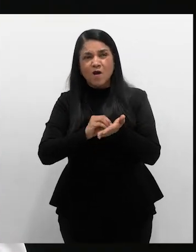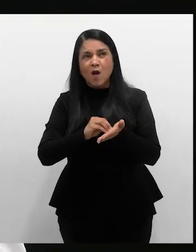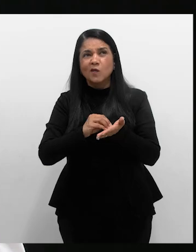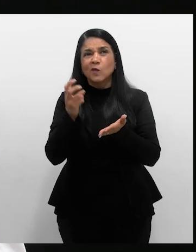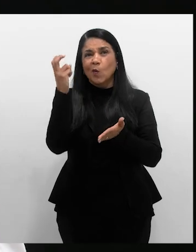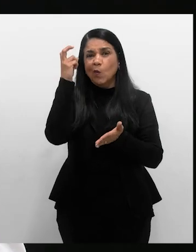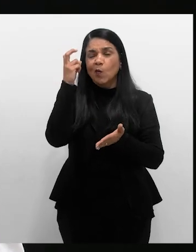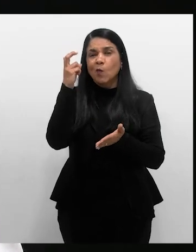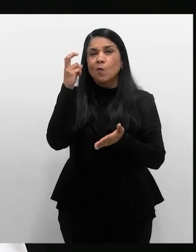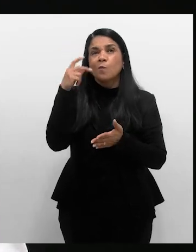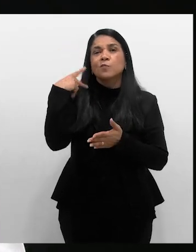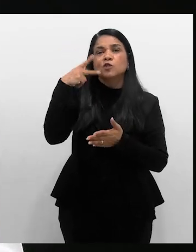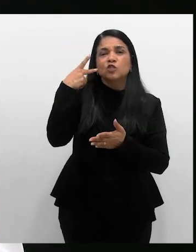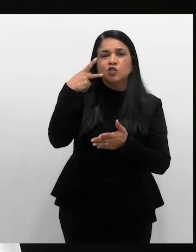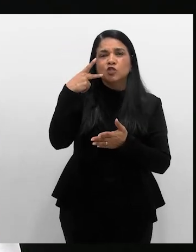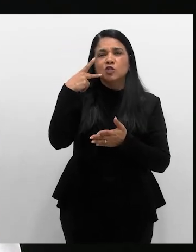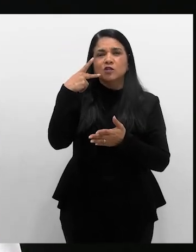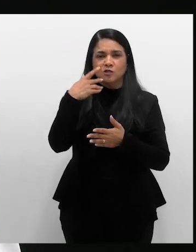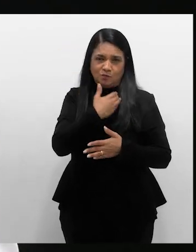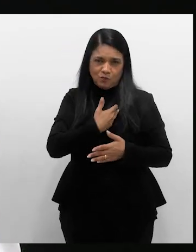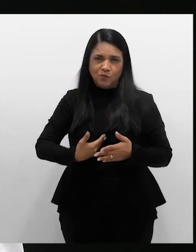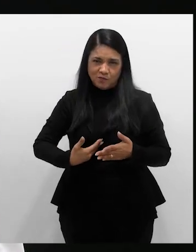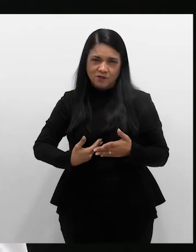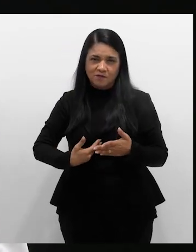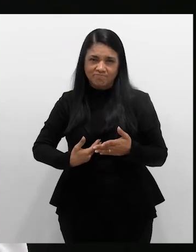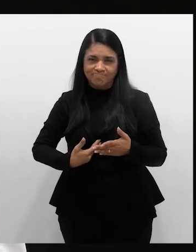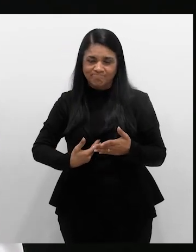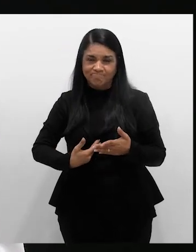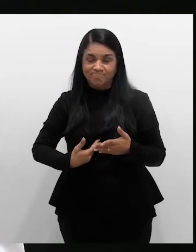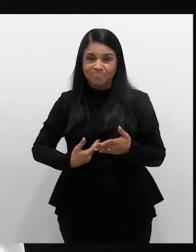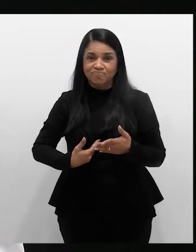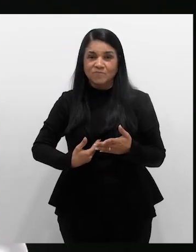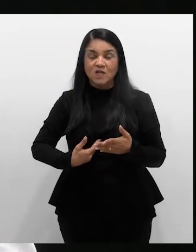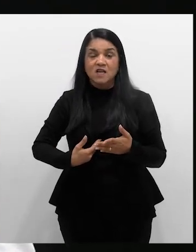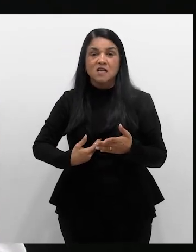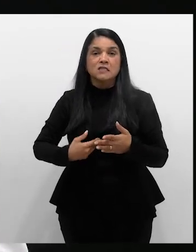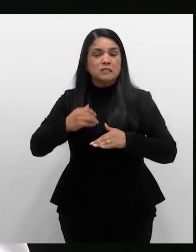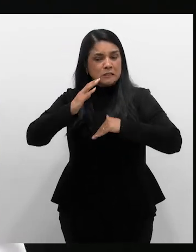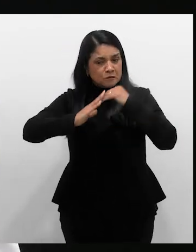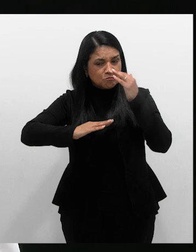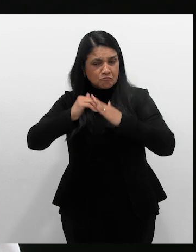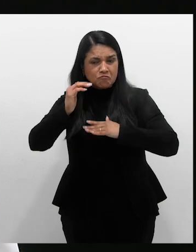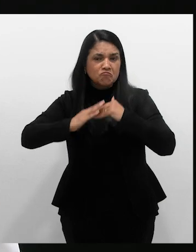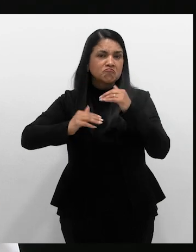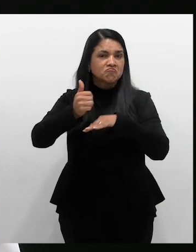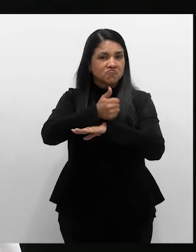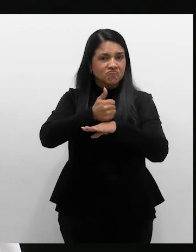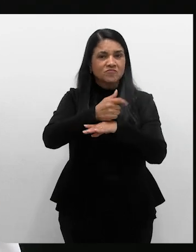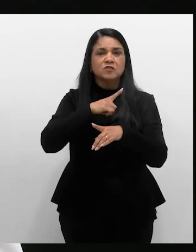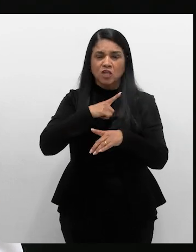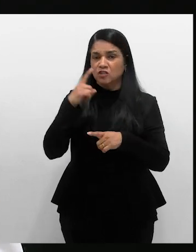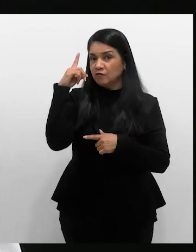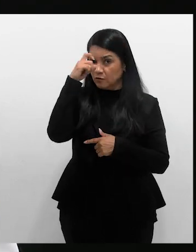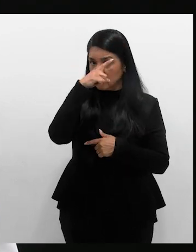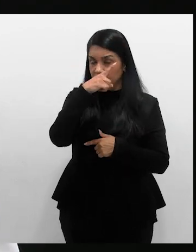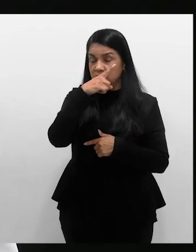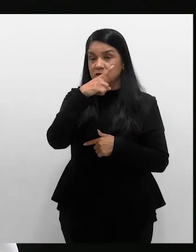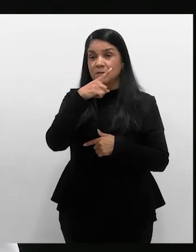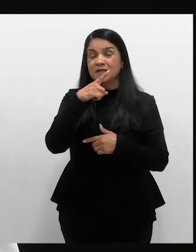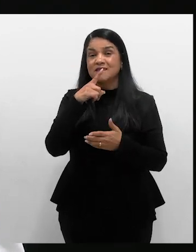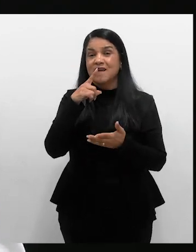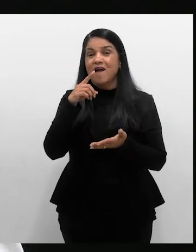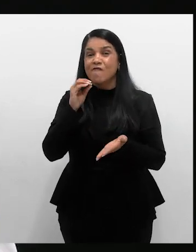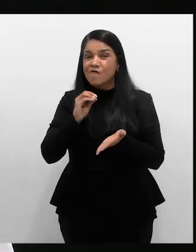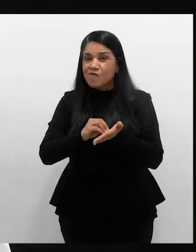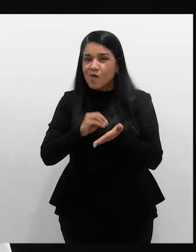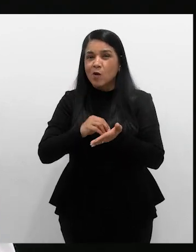falta de cultura, de políticas públicas, melhor dizendo. Totalmente, não tenha dúvida. Eu acho que instável quase todas as profissões são. Mas a questão